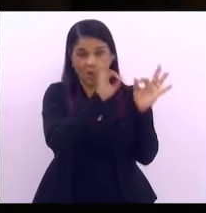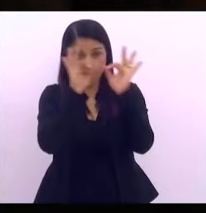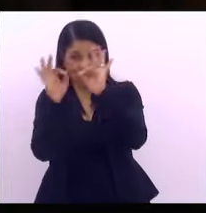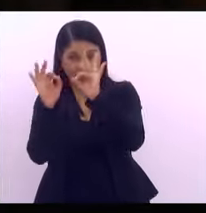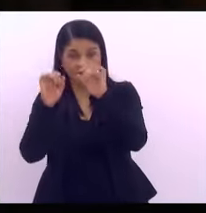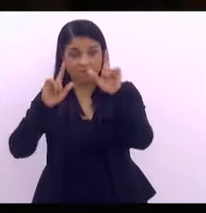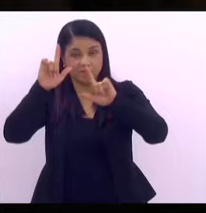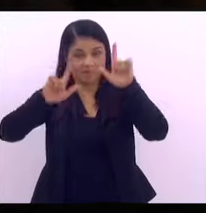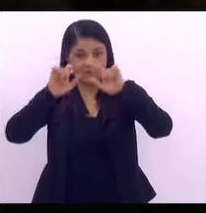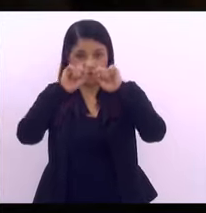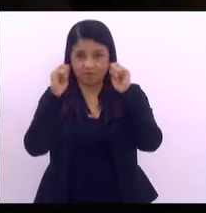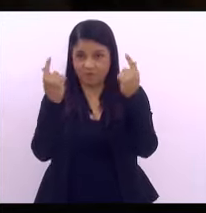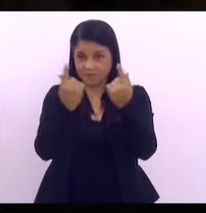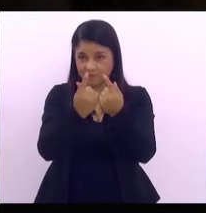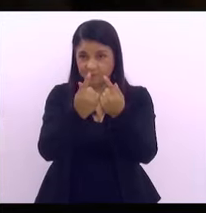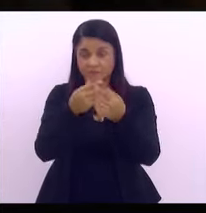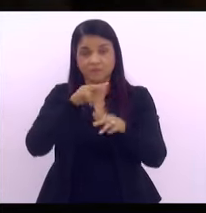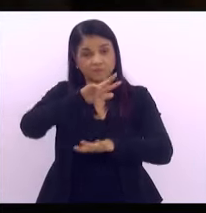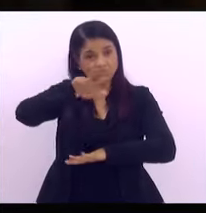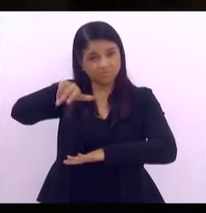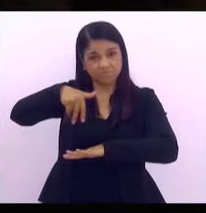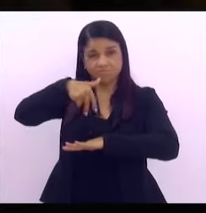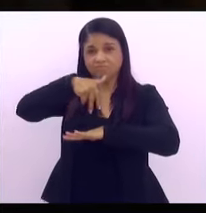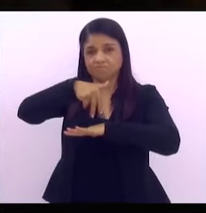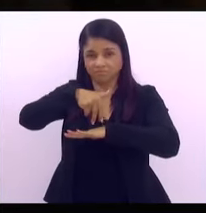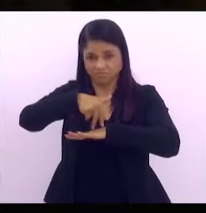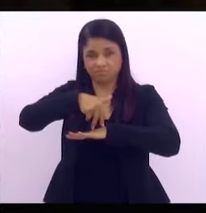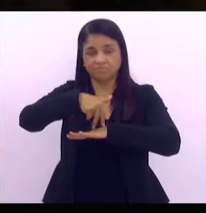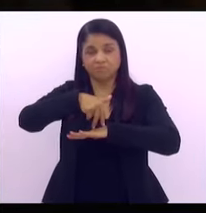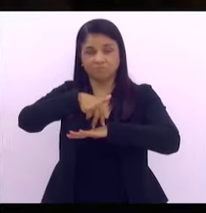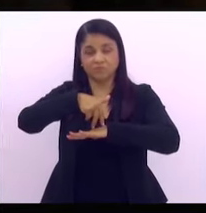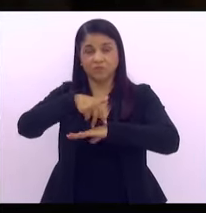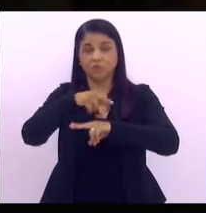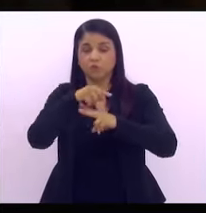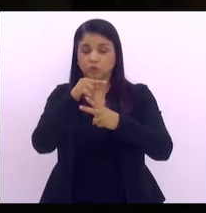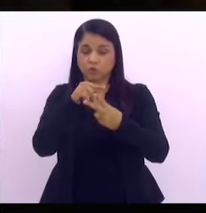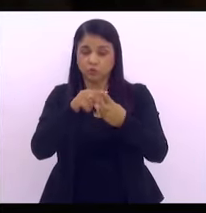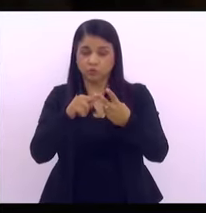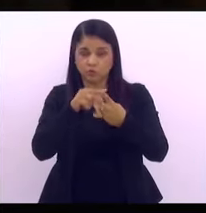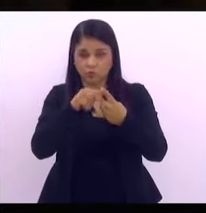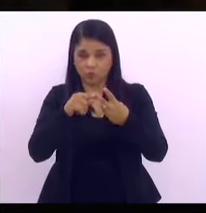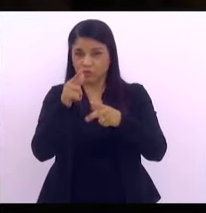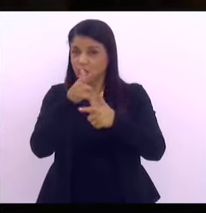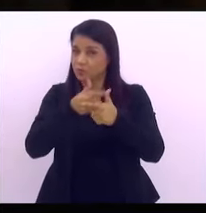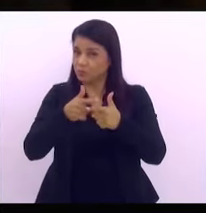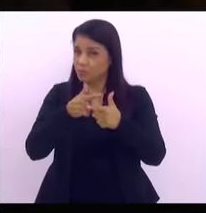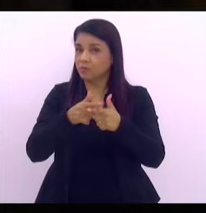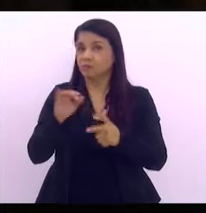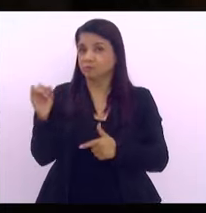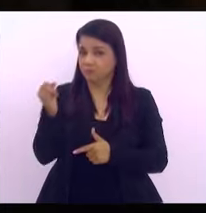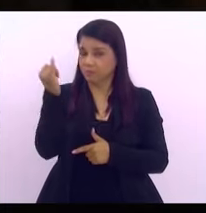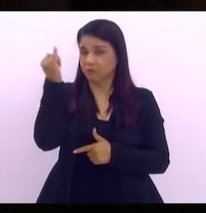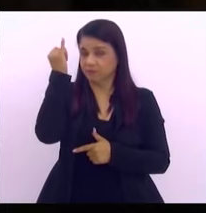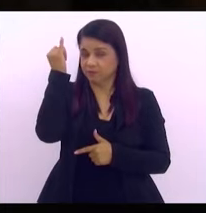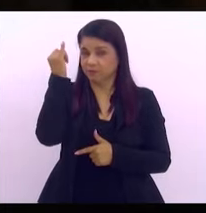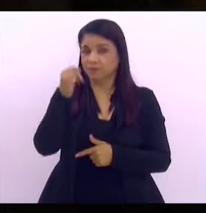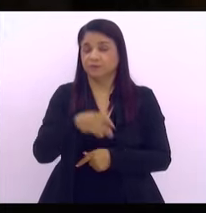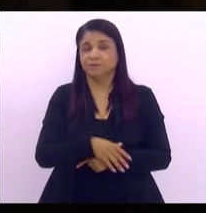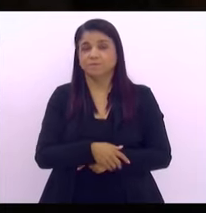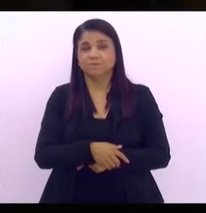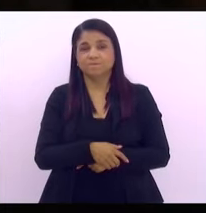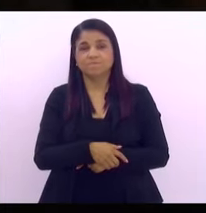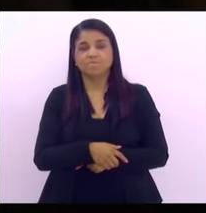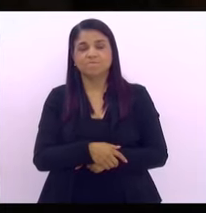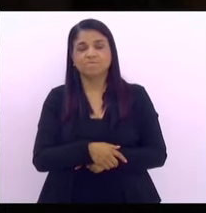Alerj. Venho à tribuna para tratar de duas questões muito importantes. A